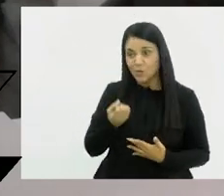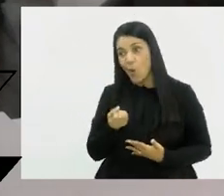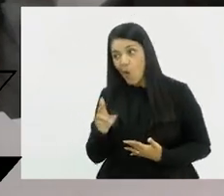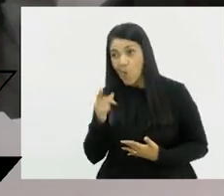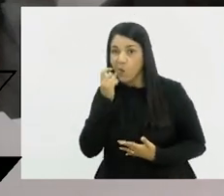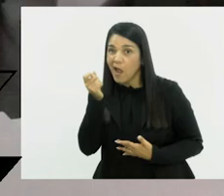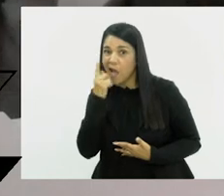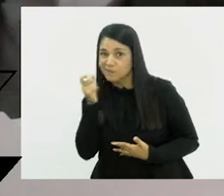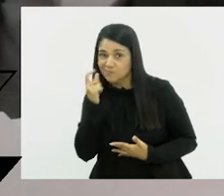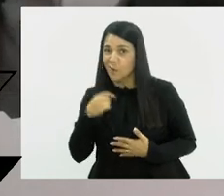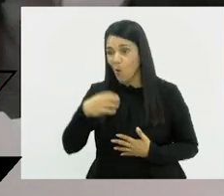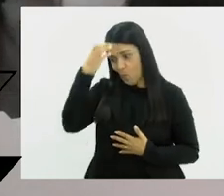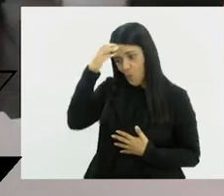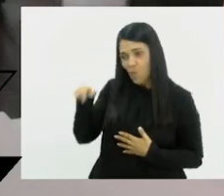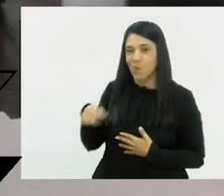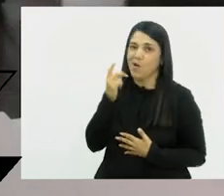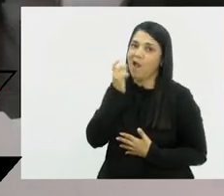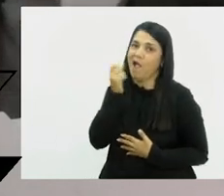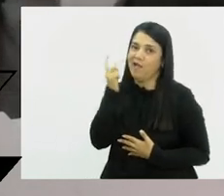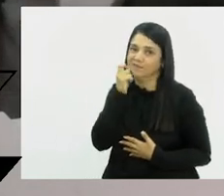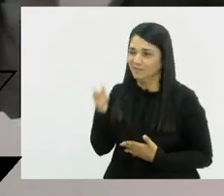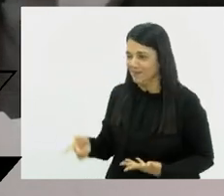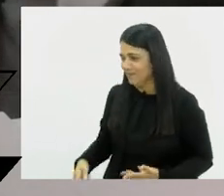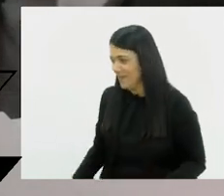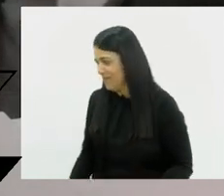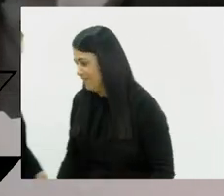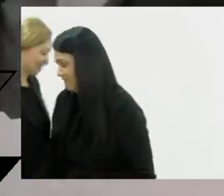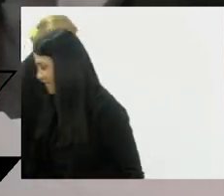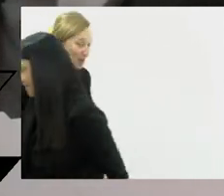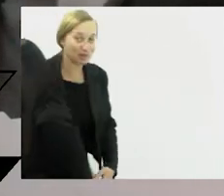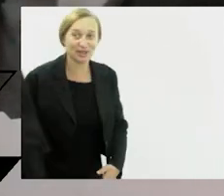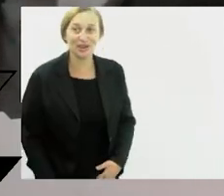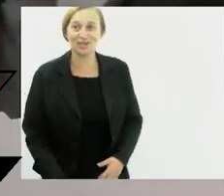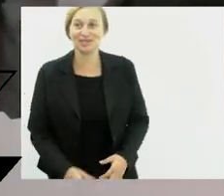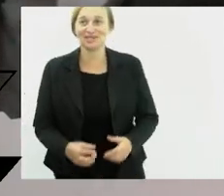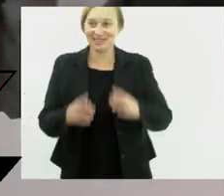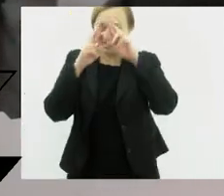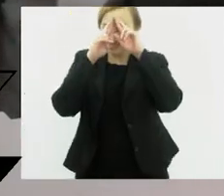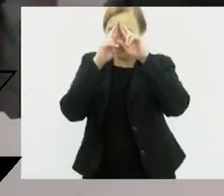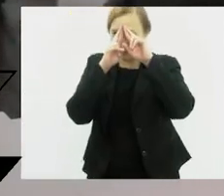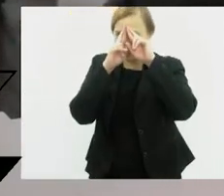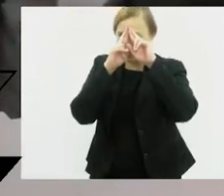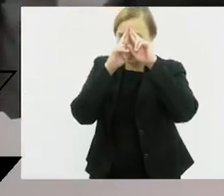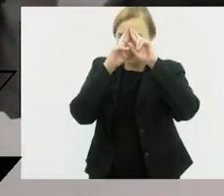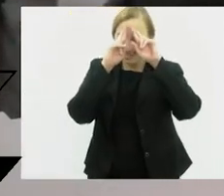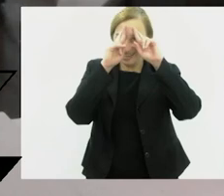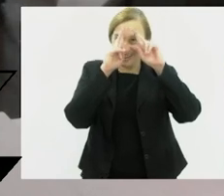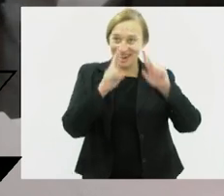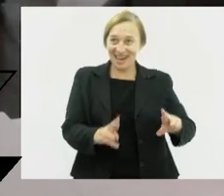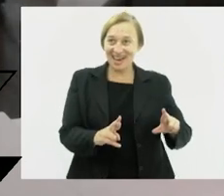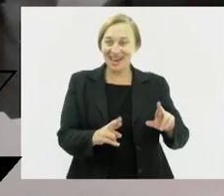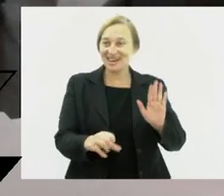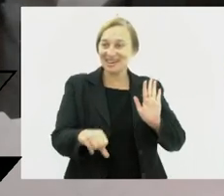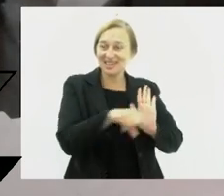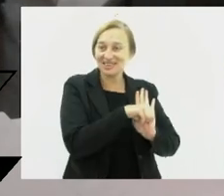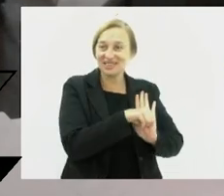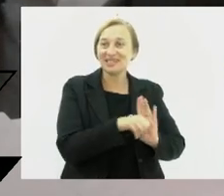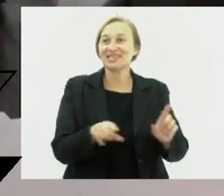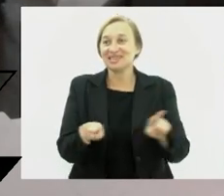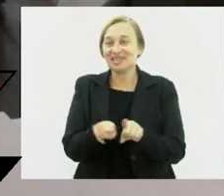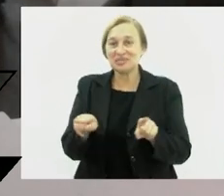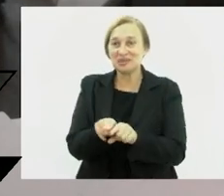culpa nos gatos. Mas, então, a gente está falando aqui de responsabilidade penal, de responsabilidade civil